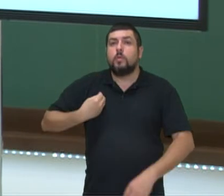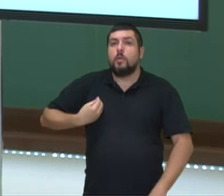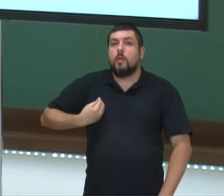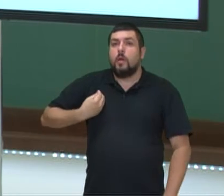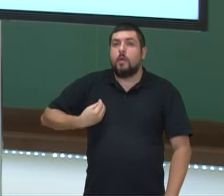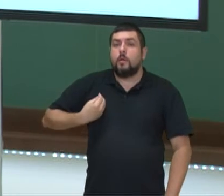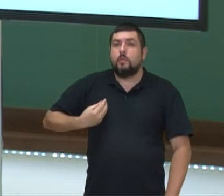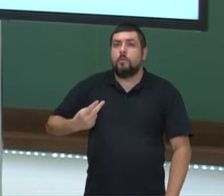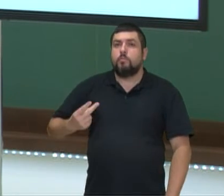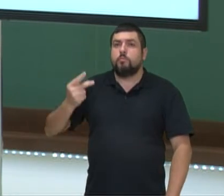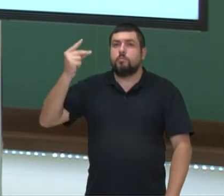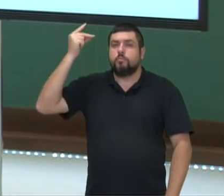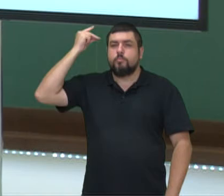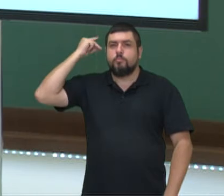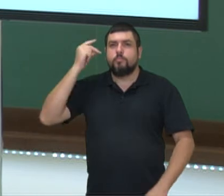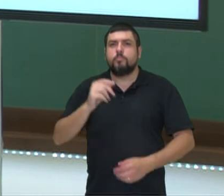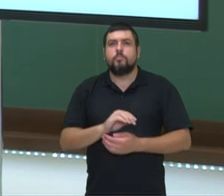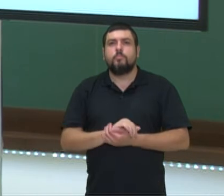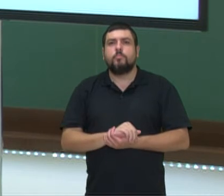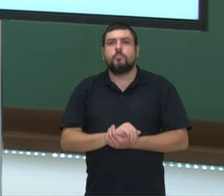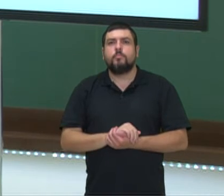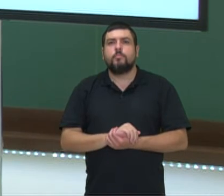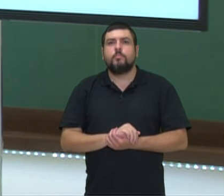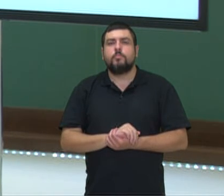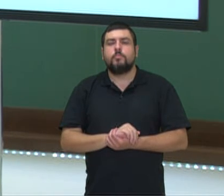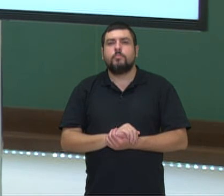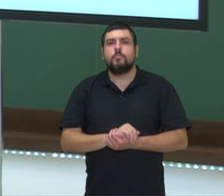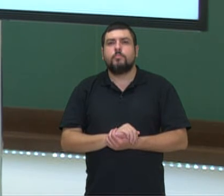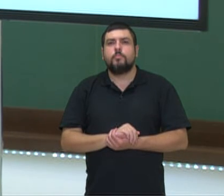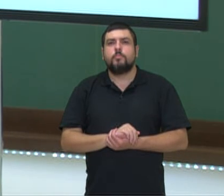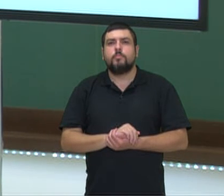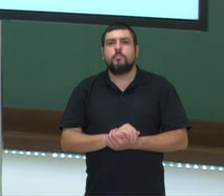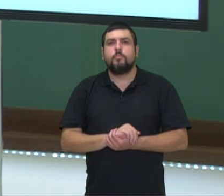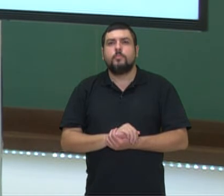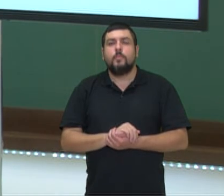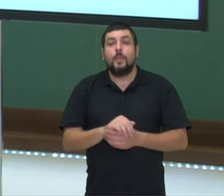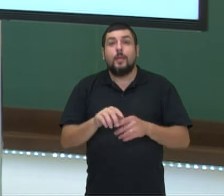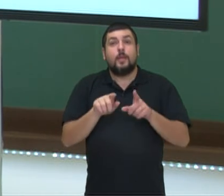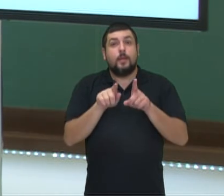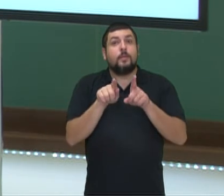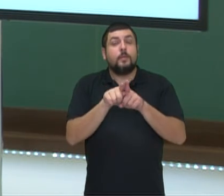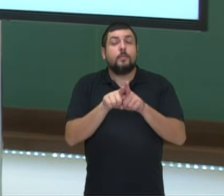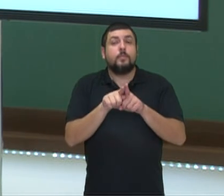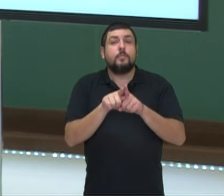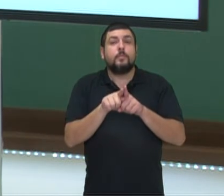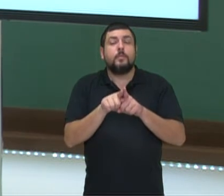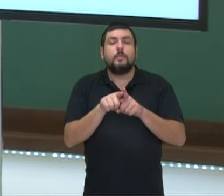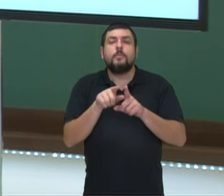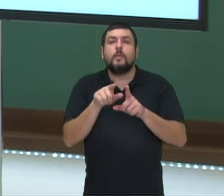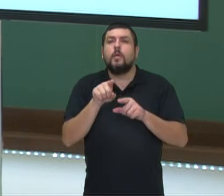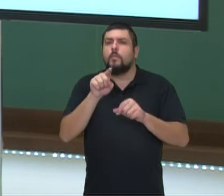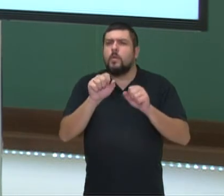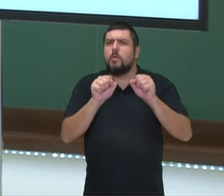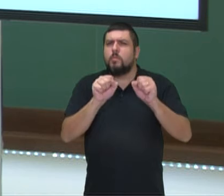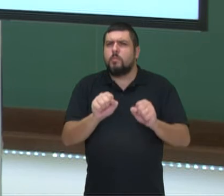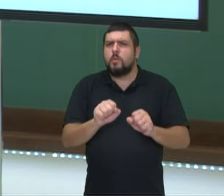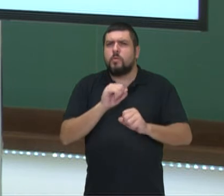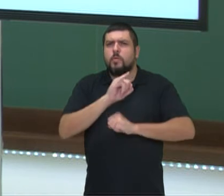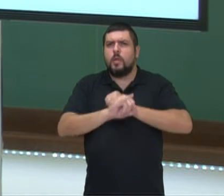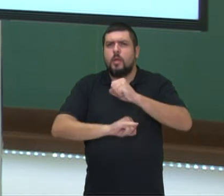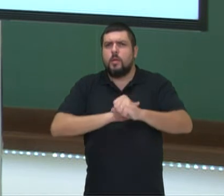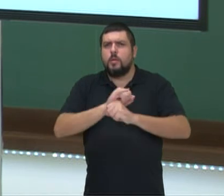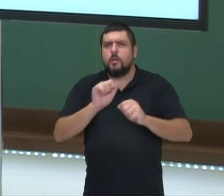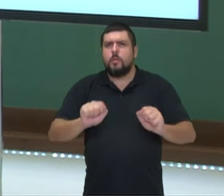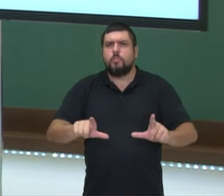na pré-história. Tranquilo? Deixo uma sugestão aqui, ó, de fazer uma visita virtual a uma das